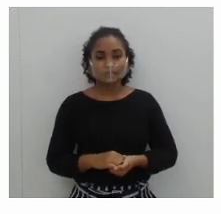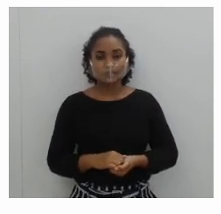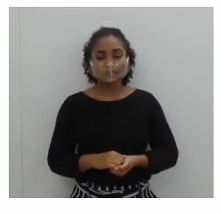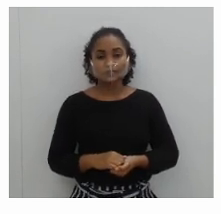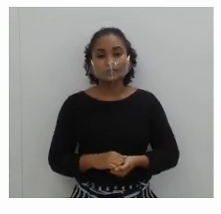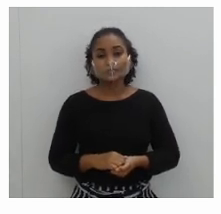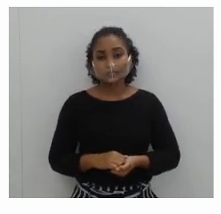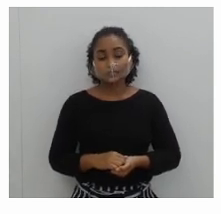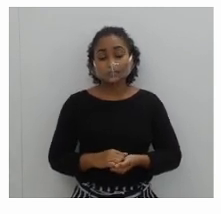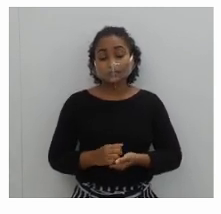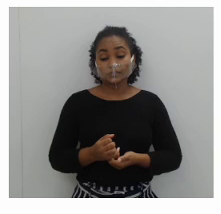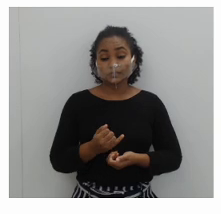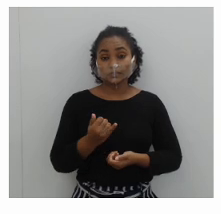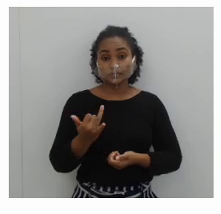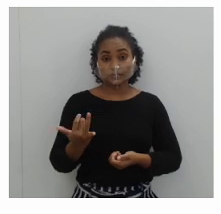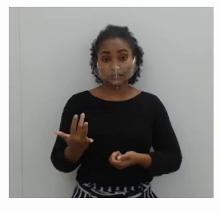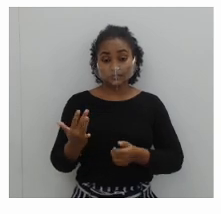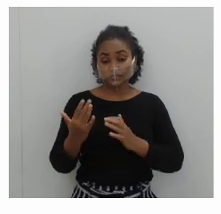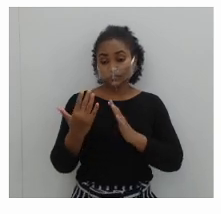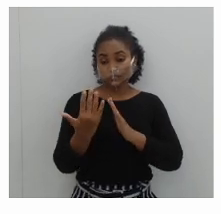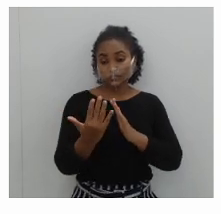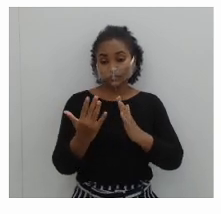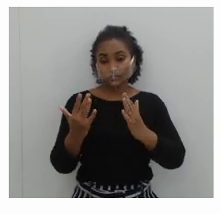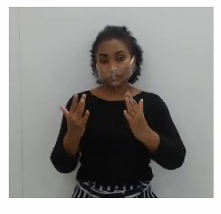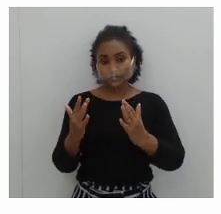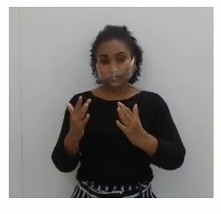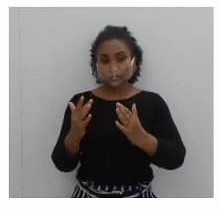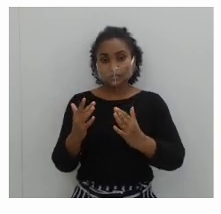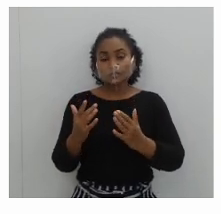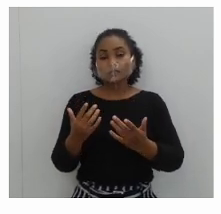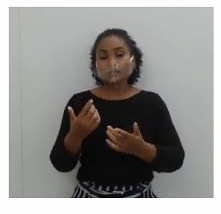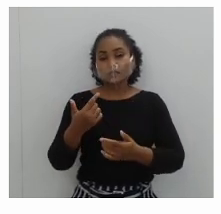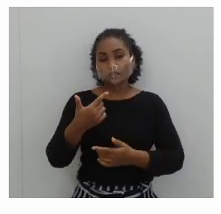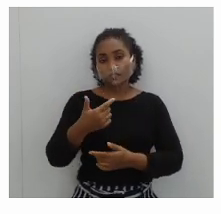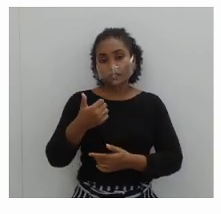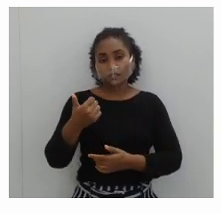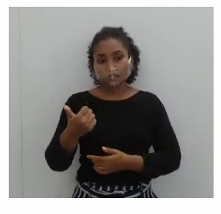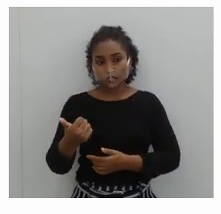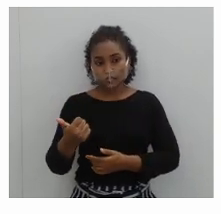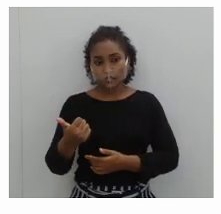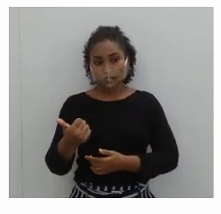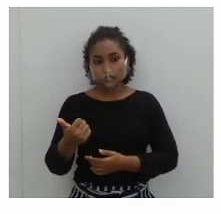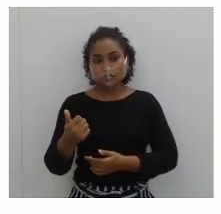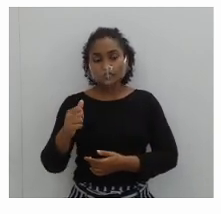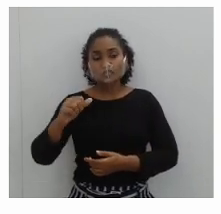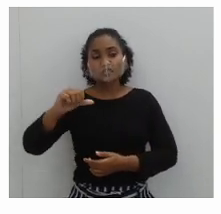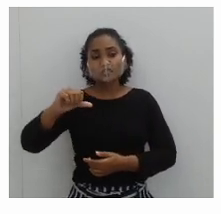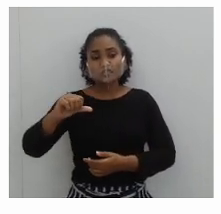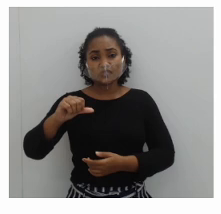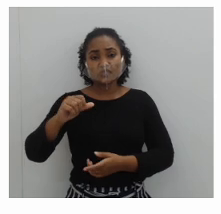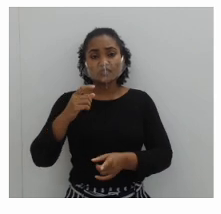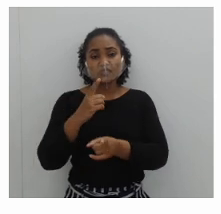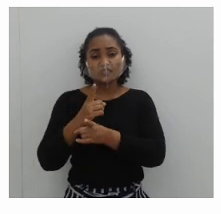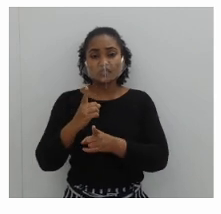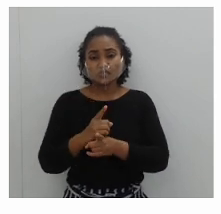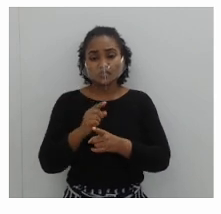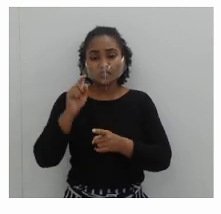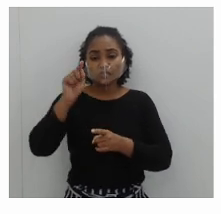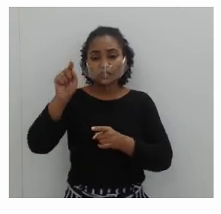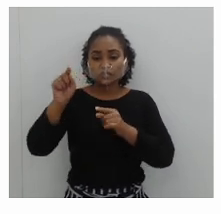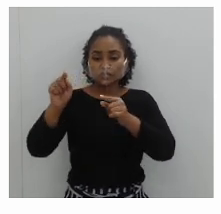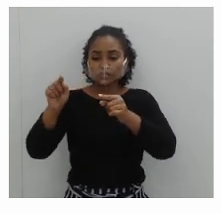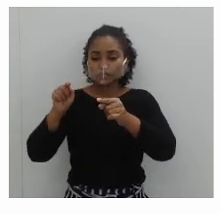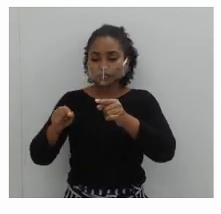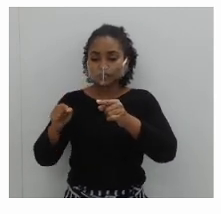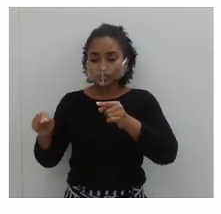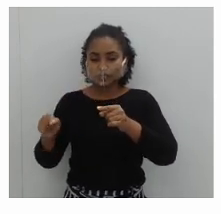O número de arestas e faces são, respectivamente, 21 e 9. Qual é o número de vértices desse poliedro?